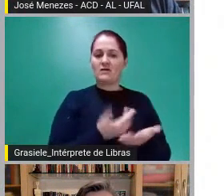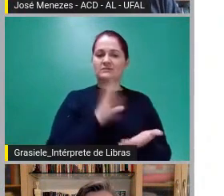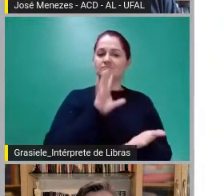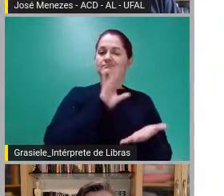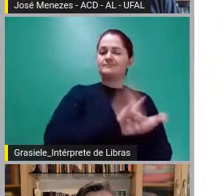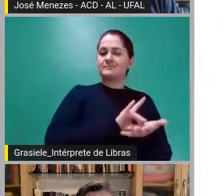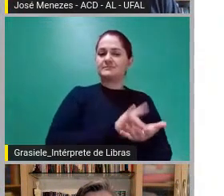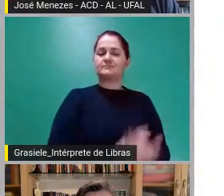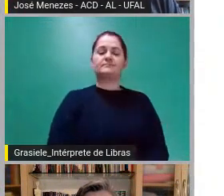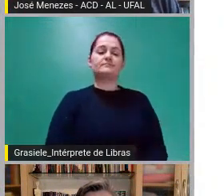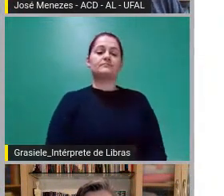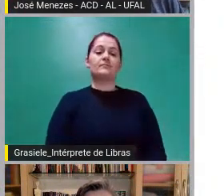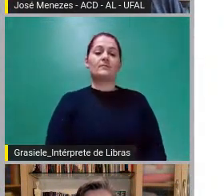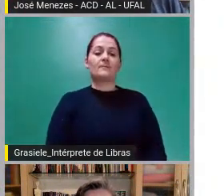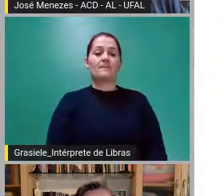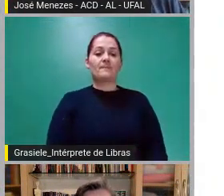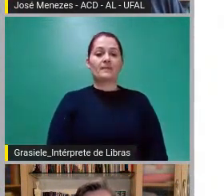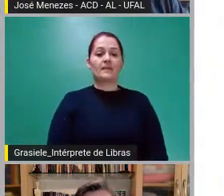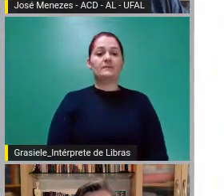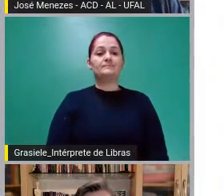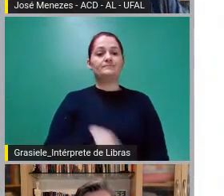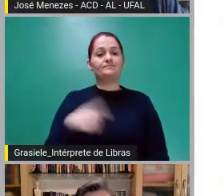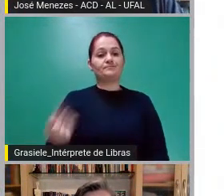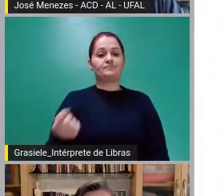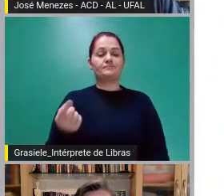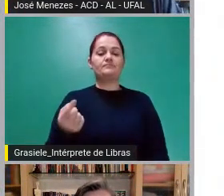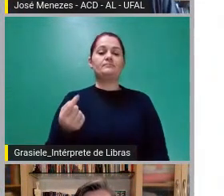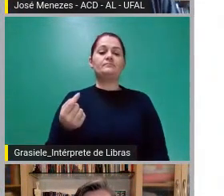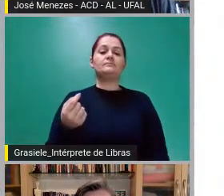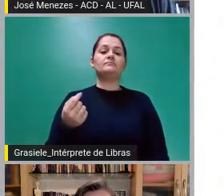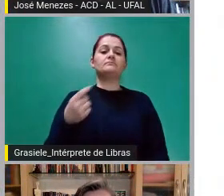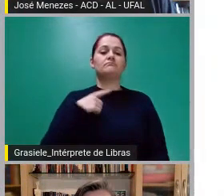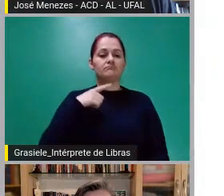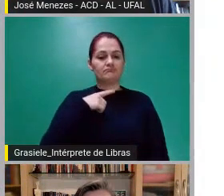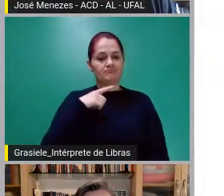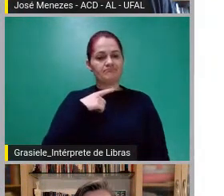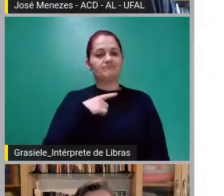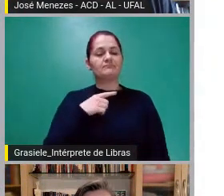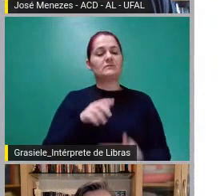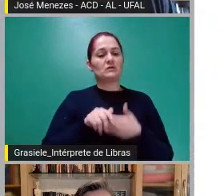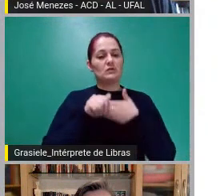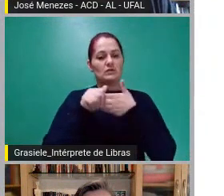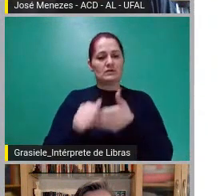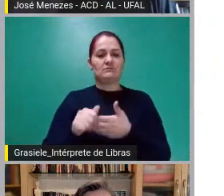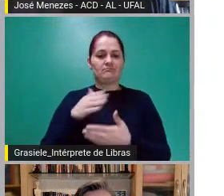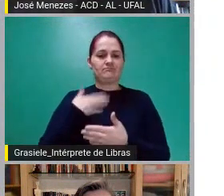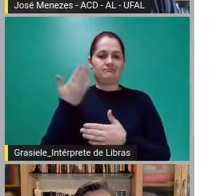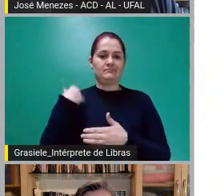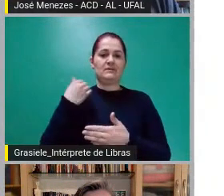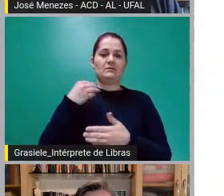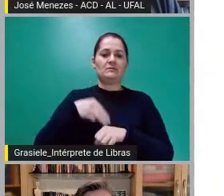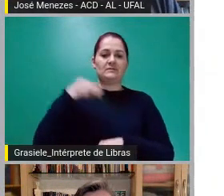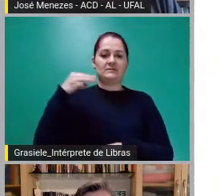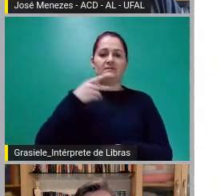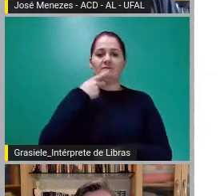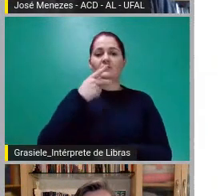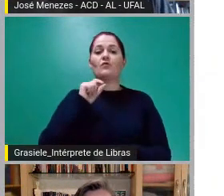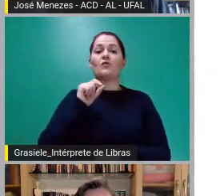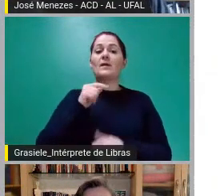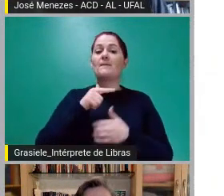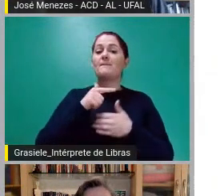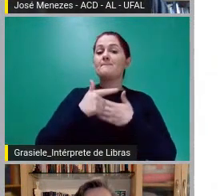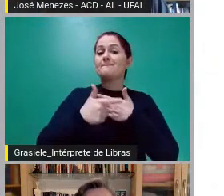orientado pelo governo de Xavier, e ele dizia o seguinte: o papel assumido pelo Estado brasileiro nesse período constituiu em converter